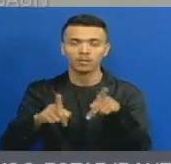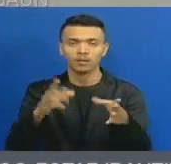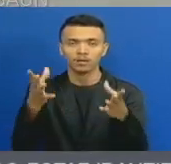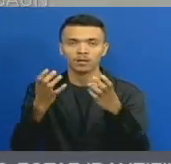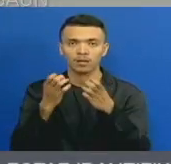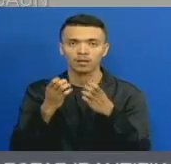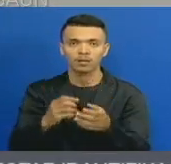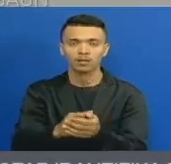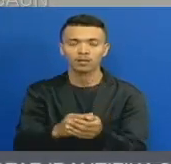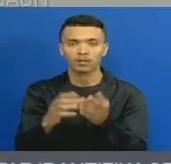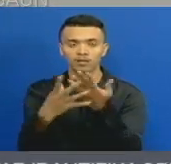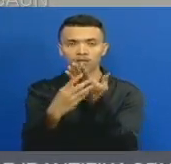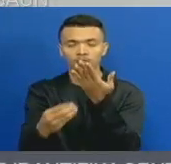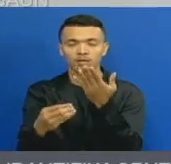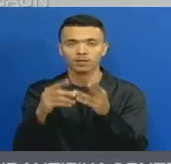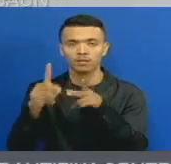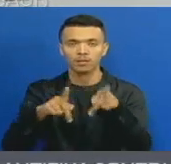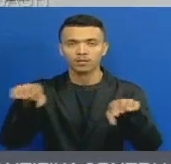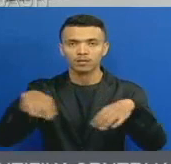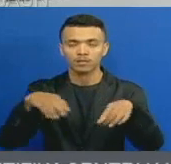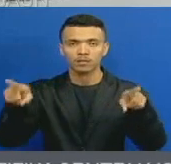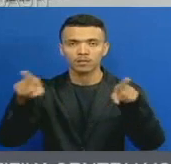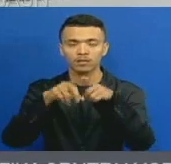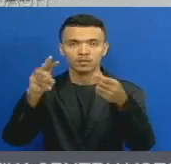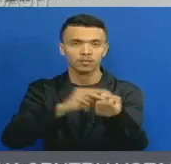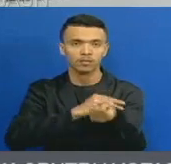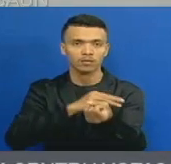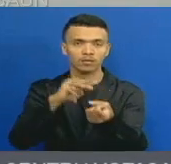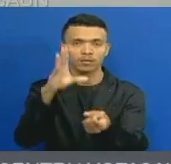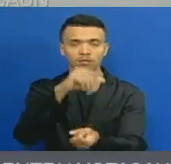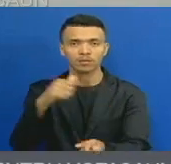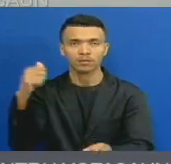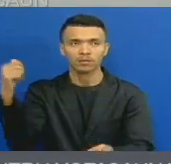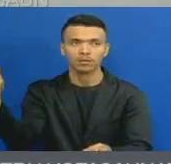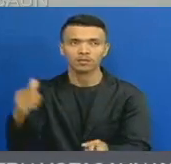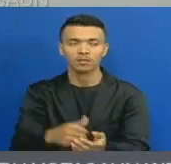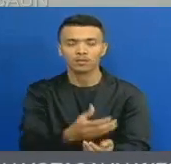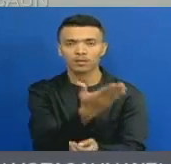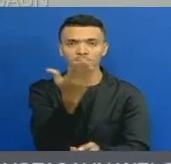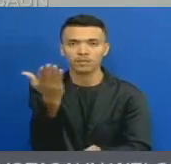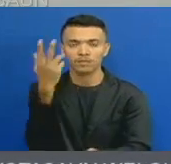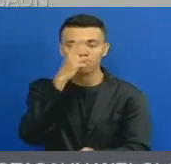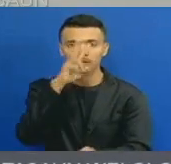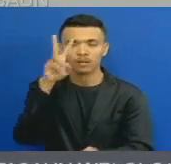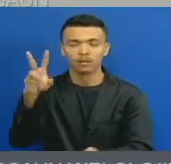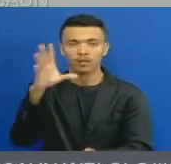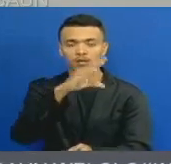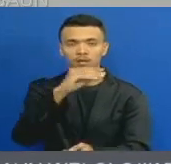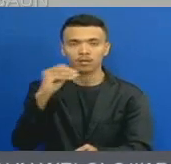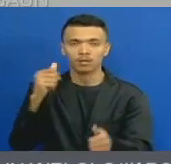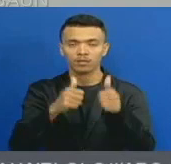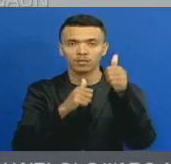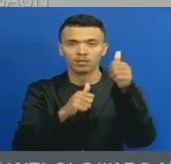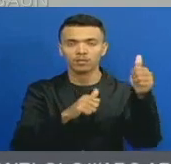interesse, cópia obra e maceluña, a nessa música no Sira Selectan. Então, você acompanha no